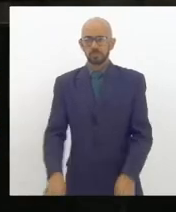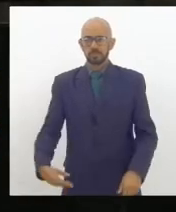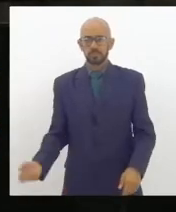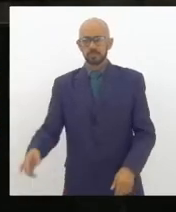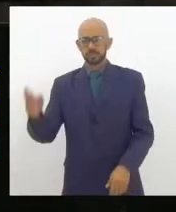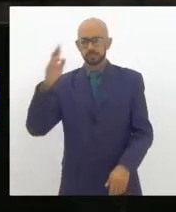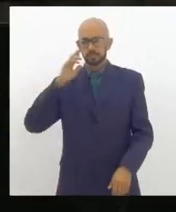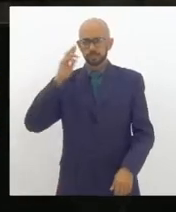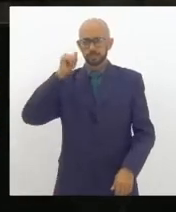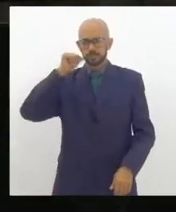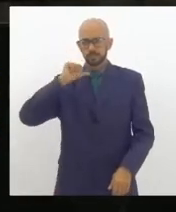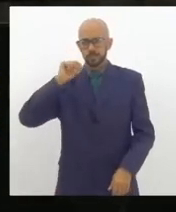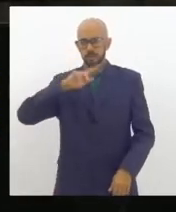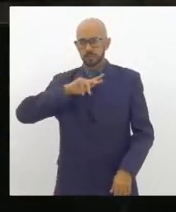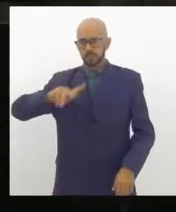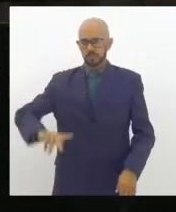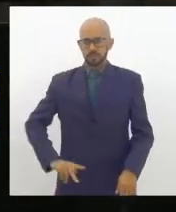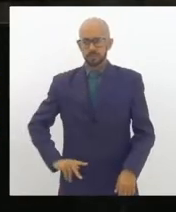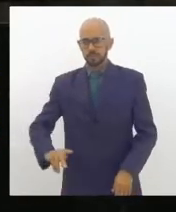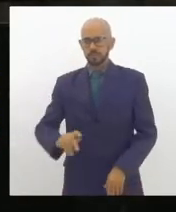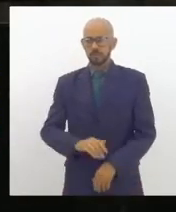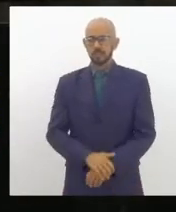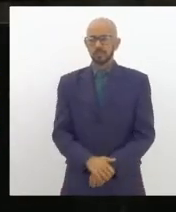Senhora presidente,